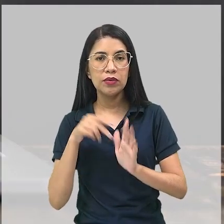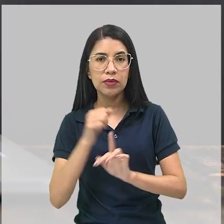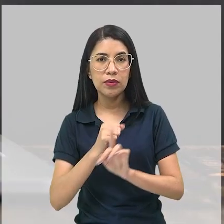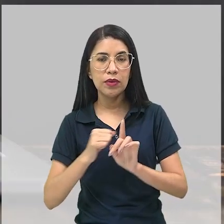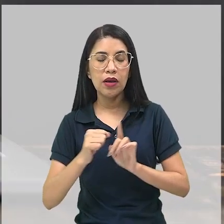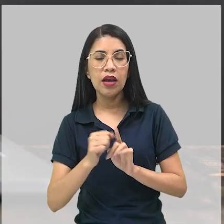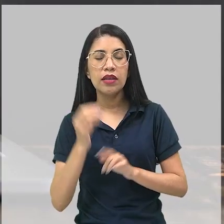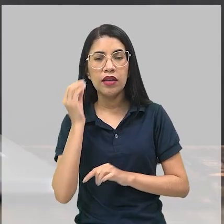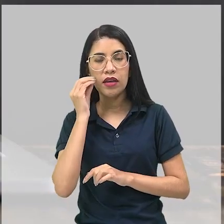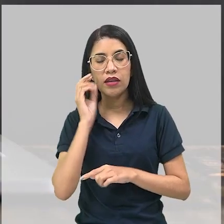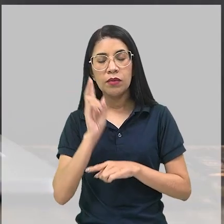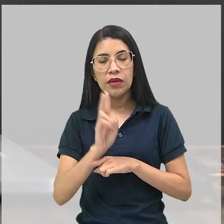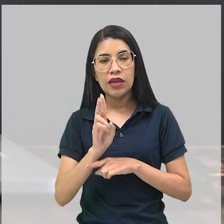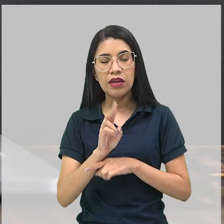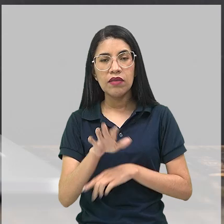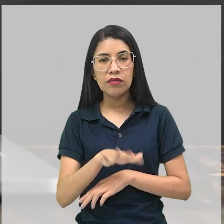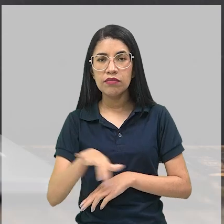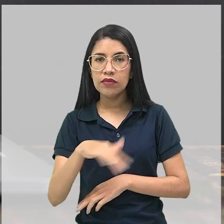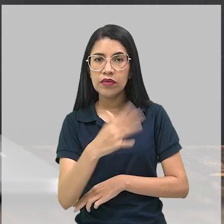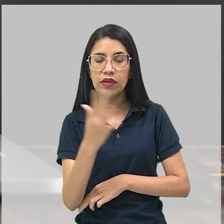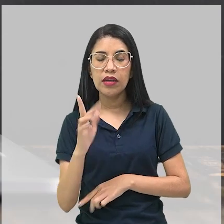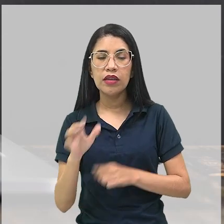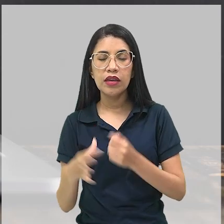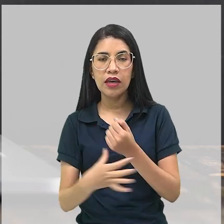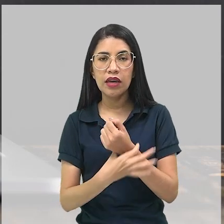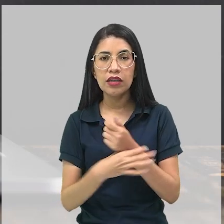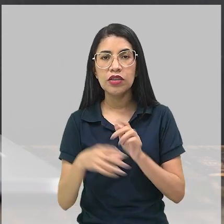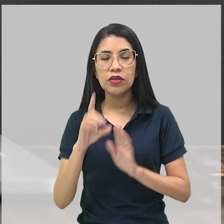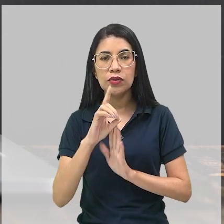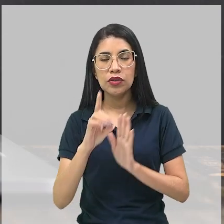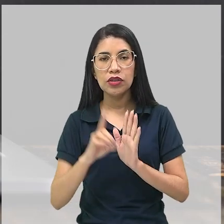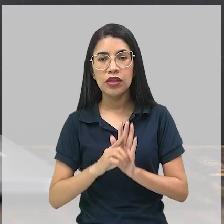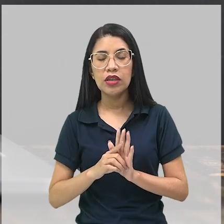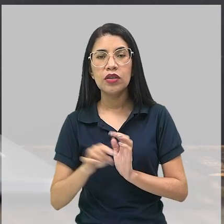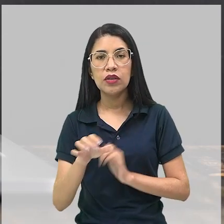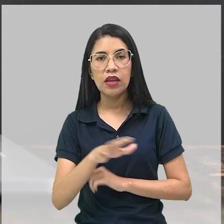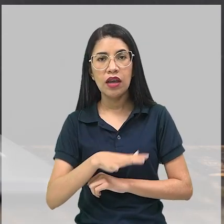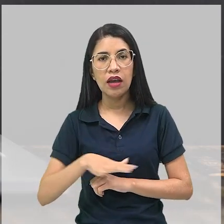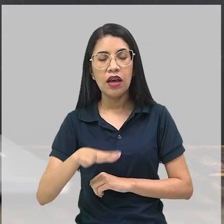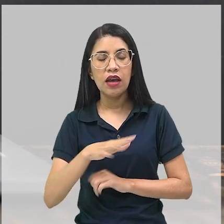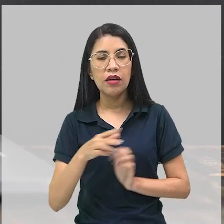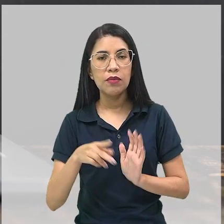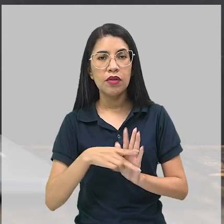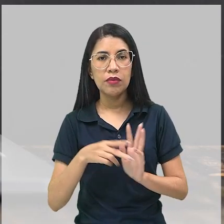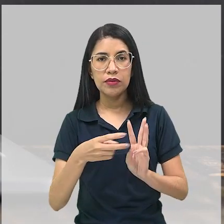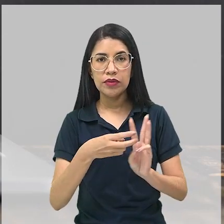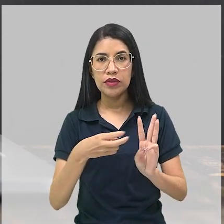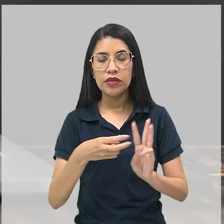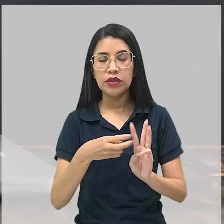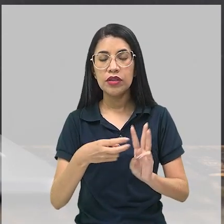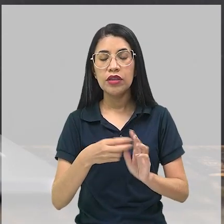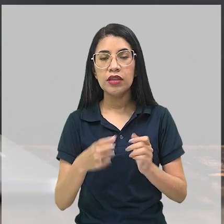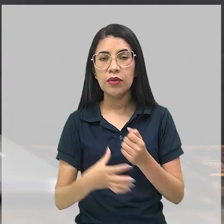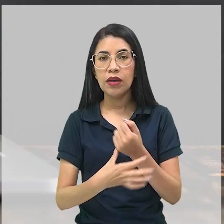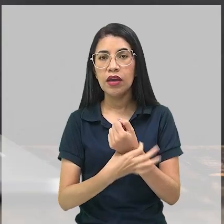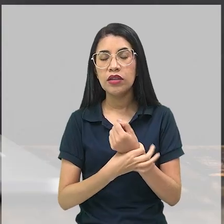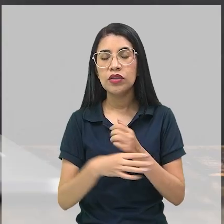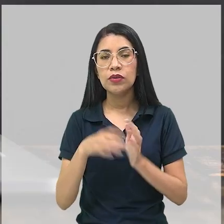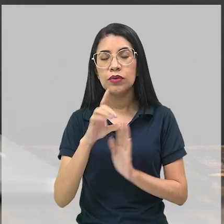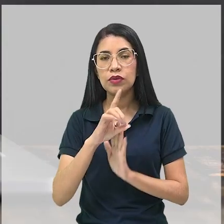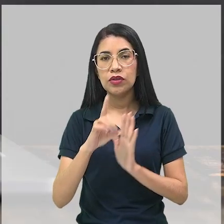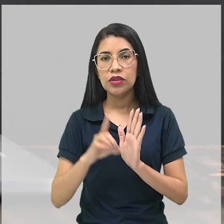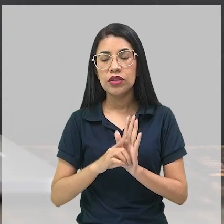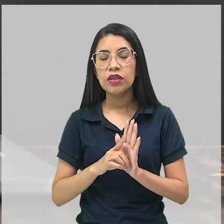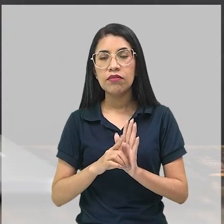a preservação da floresta e a garantia de direitos territoriais aos povos indígenas. Então, garantir os direitos,